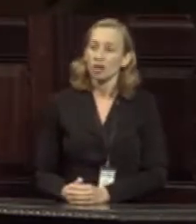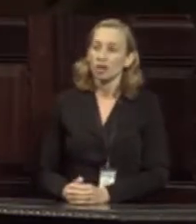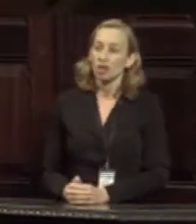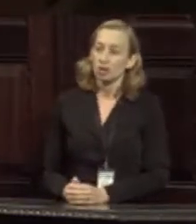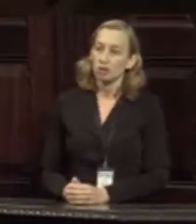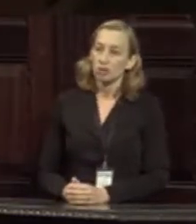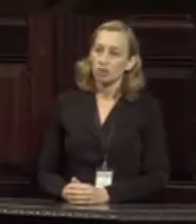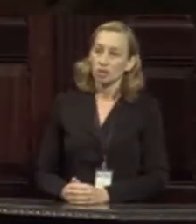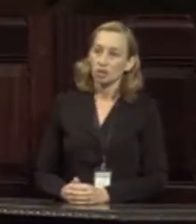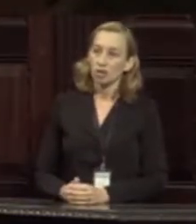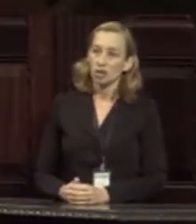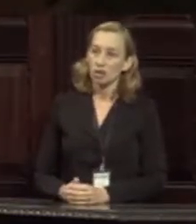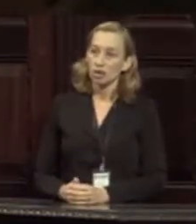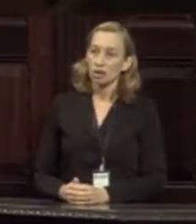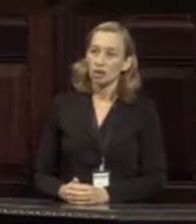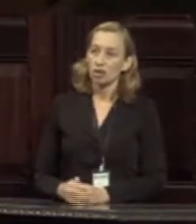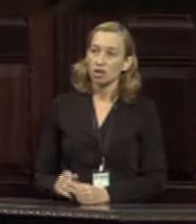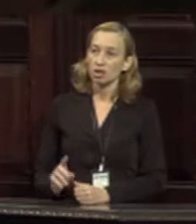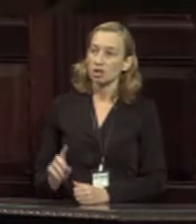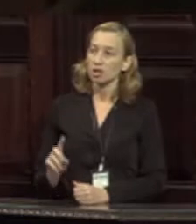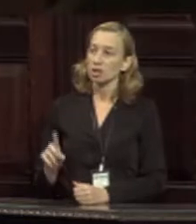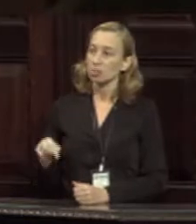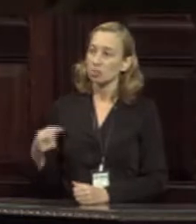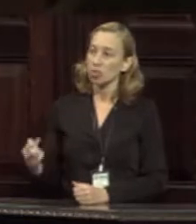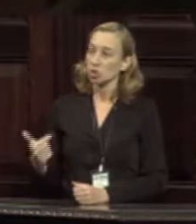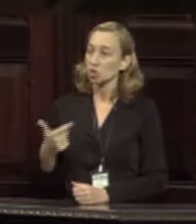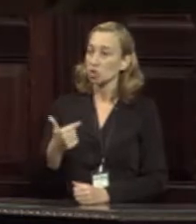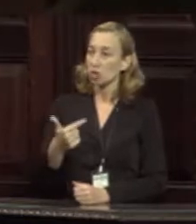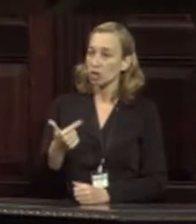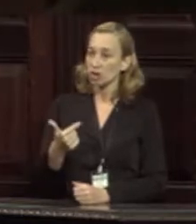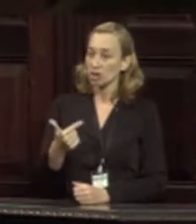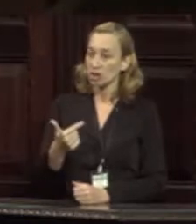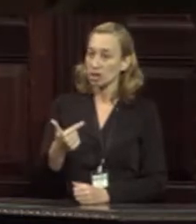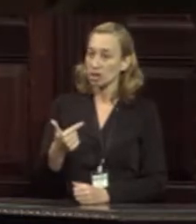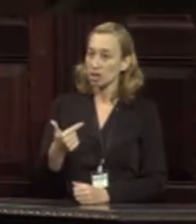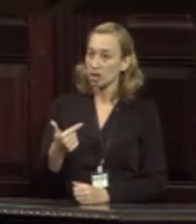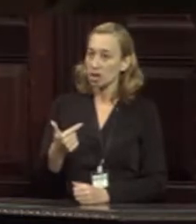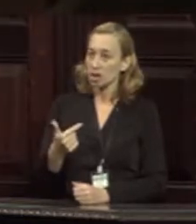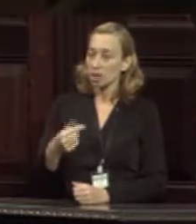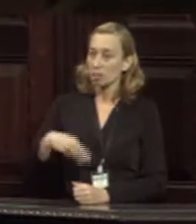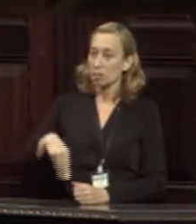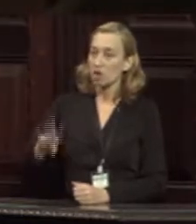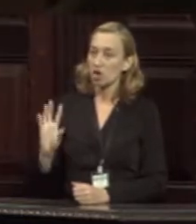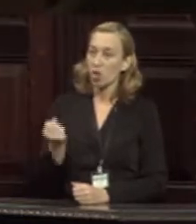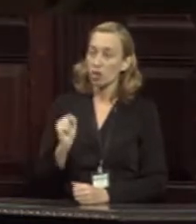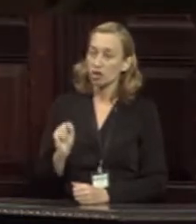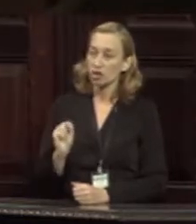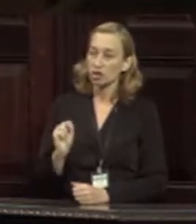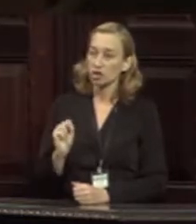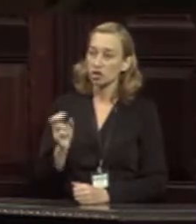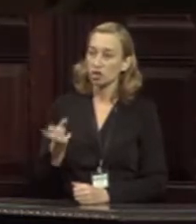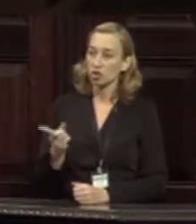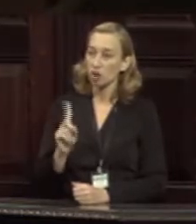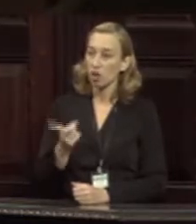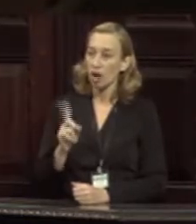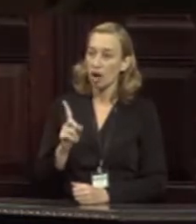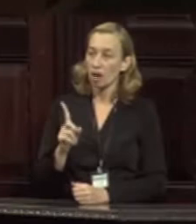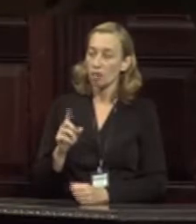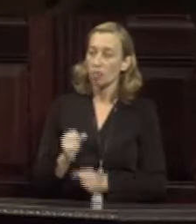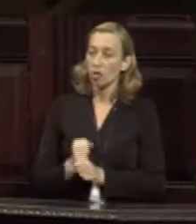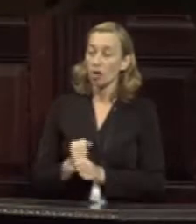arrecadaríamos 12 bilhões de dólares por ano, no pico. Isto quer dizer que há